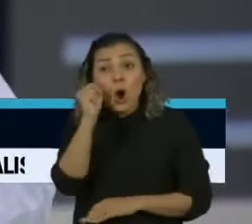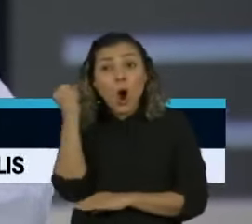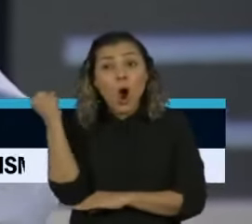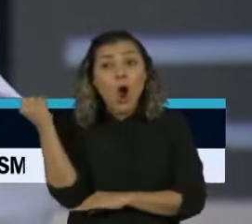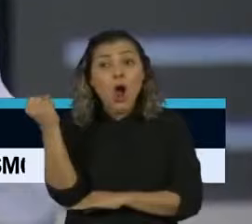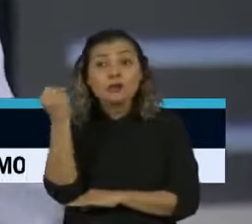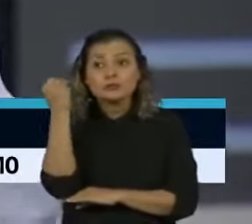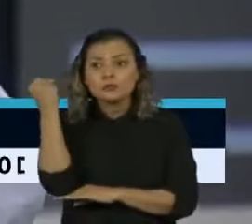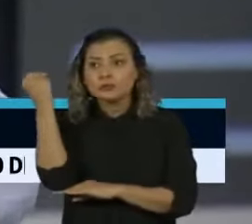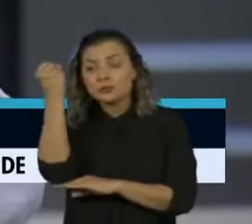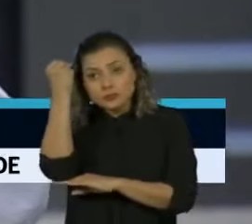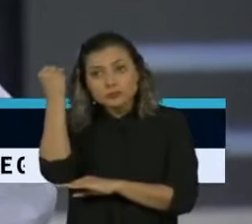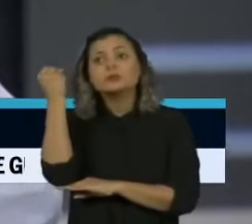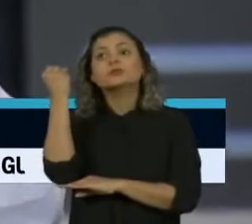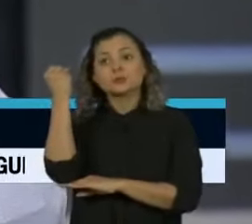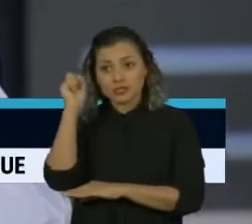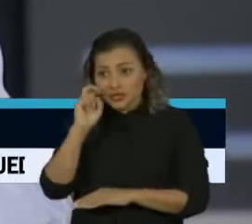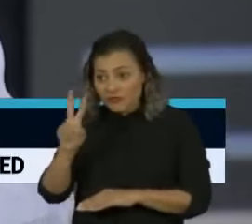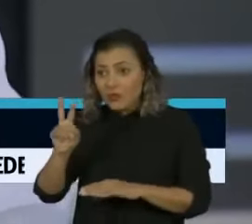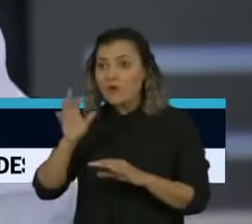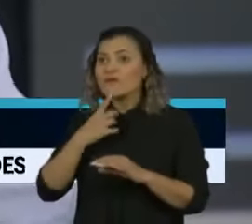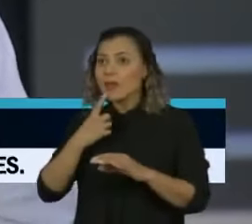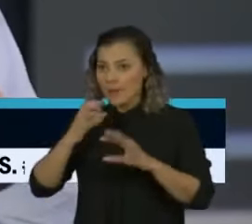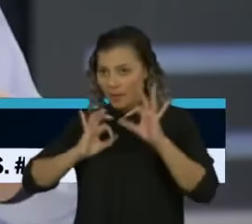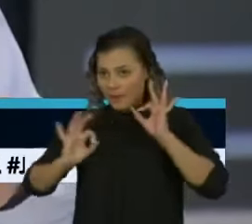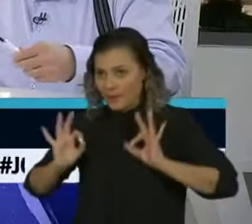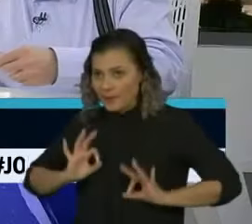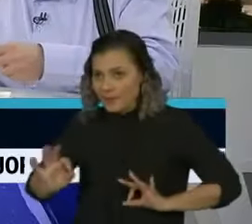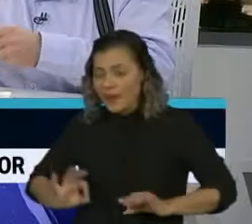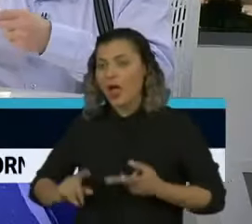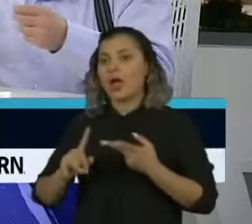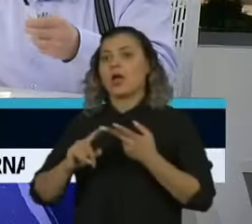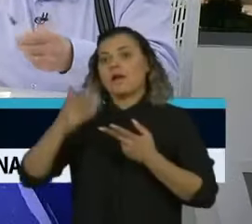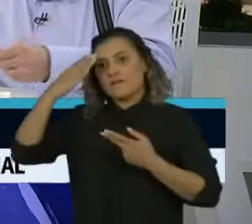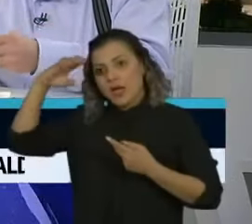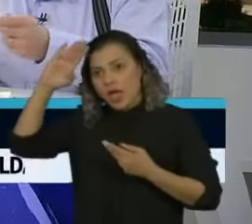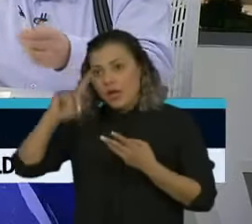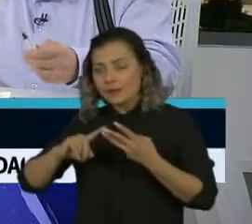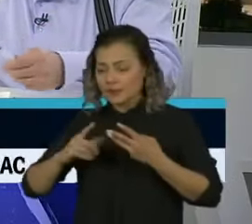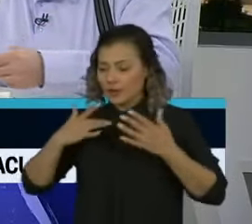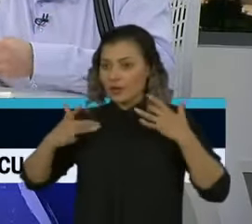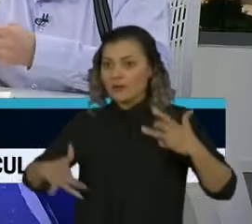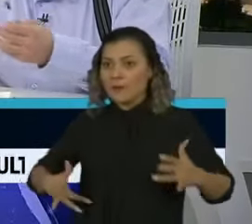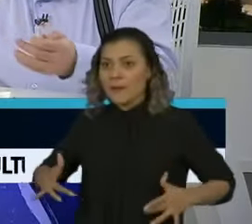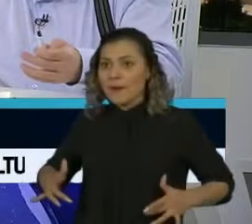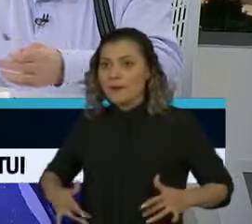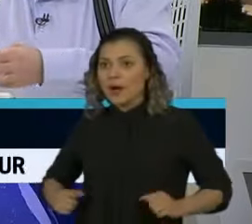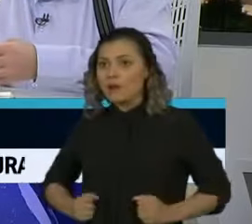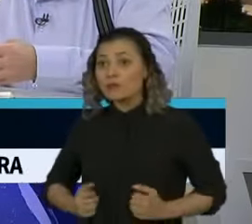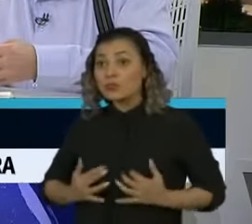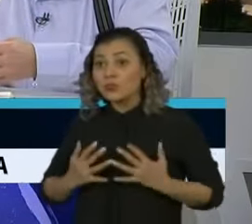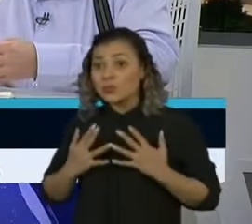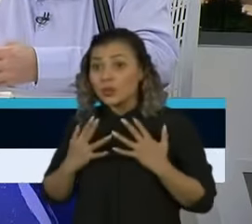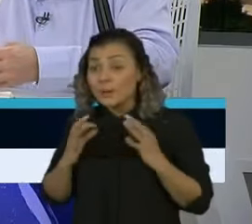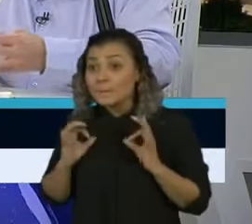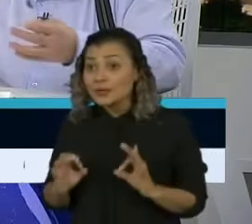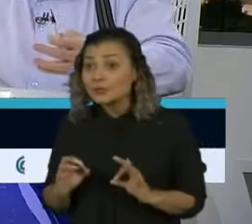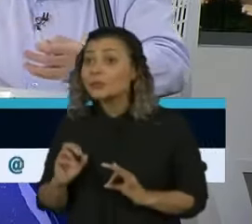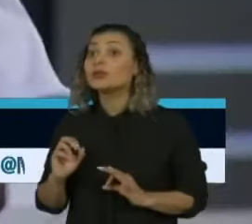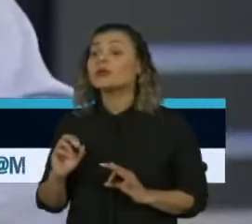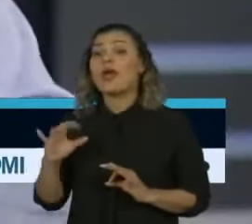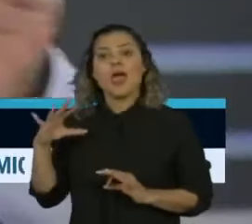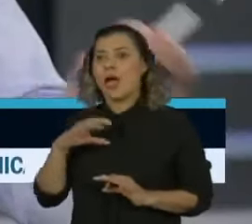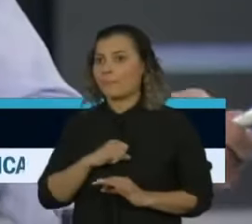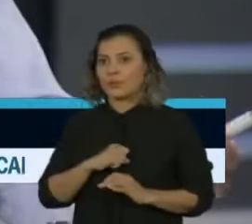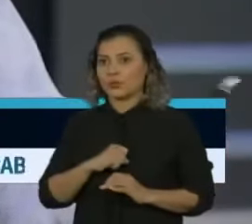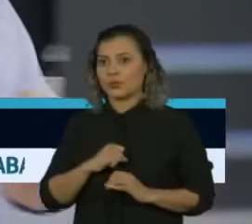com manifestações, como nós vimos aí, na pele, nos órgãos internos, uma coisa